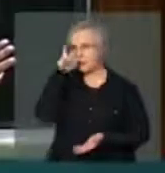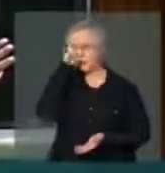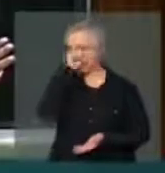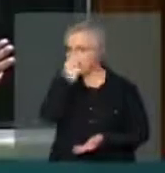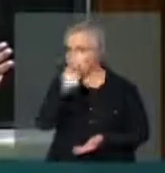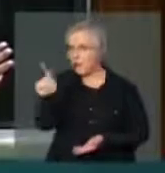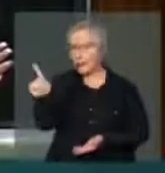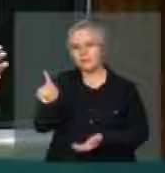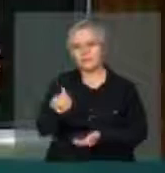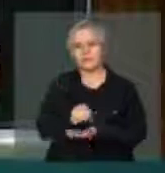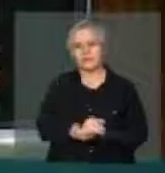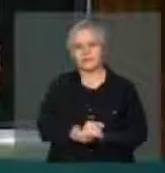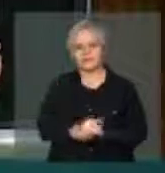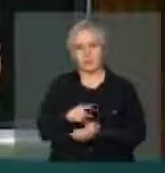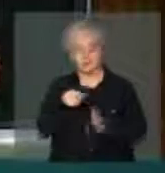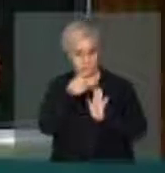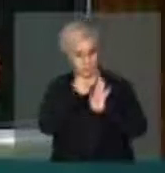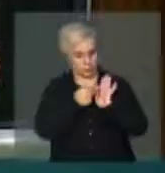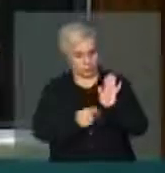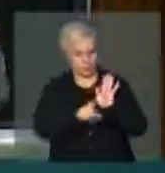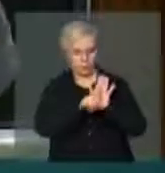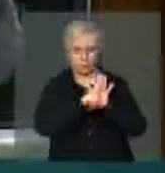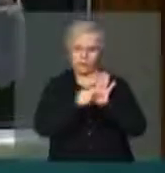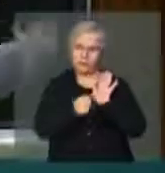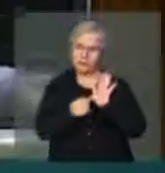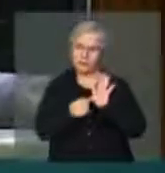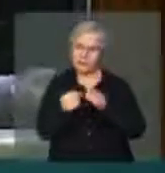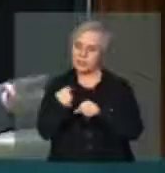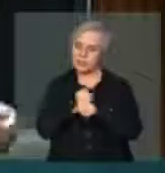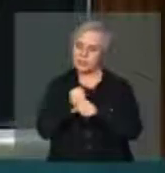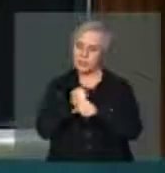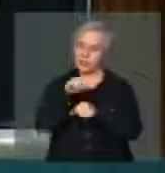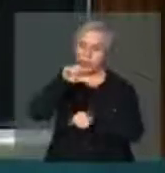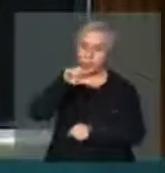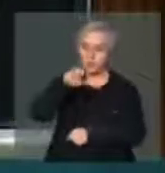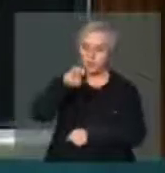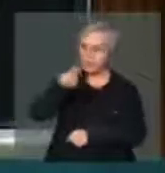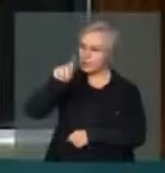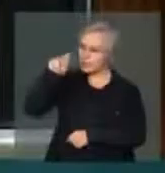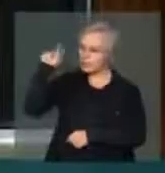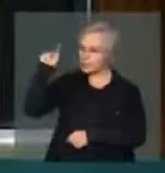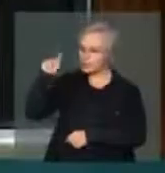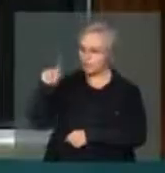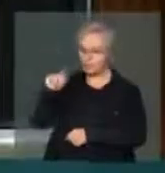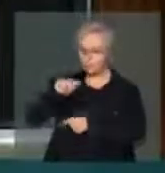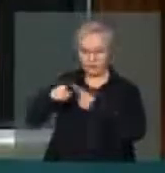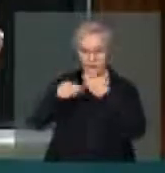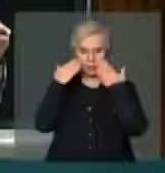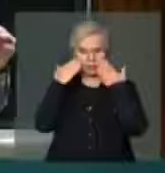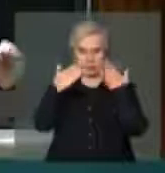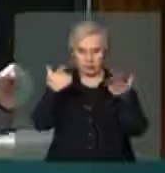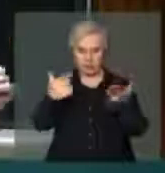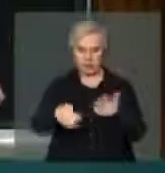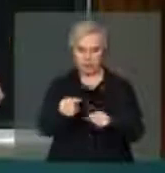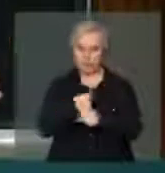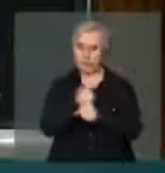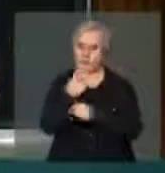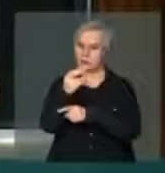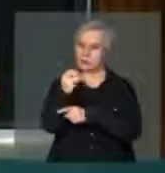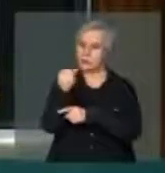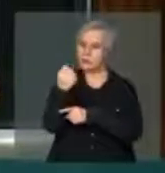fazer. Esse nosso projeto de lei, de 95, reapresentado em 2013, ele está